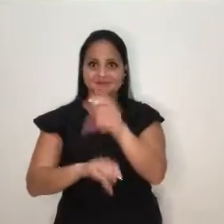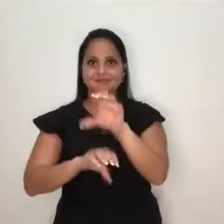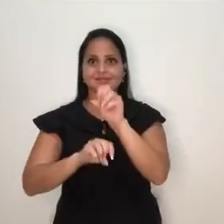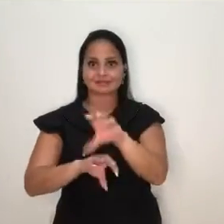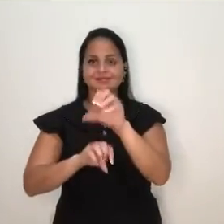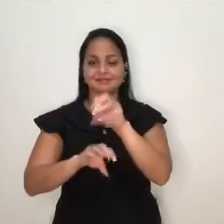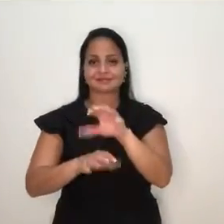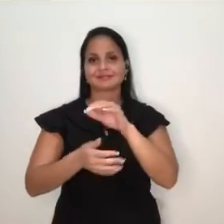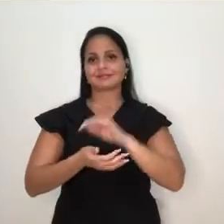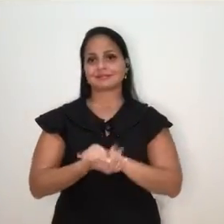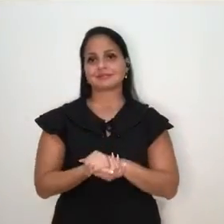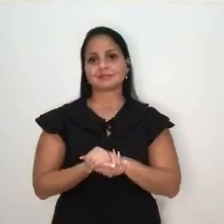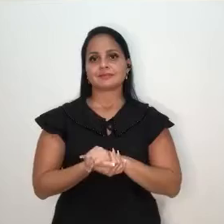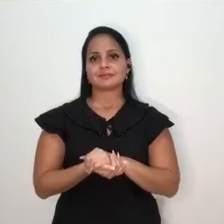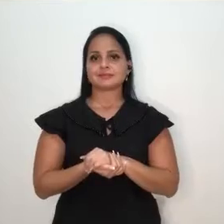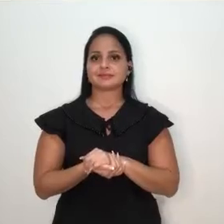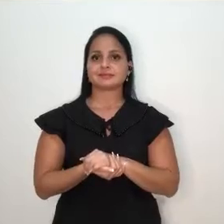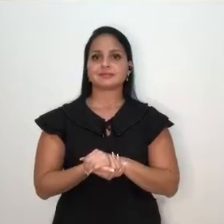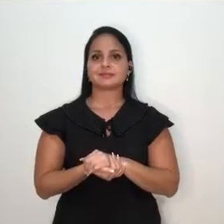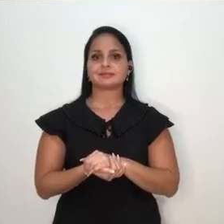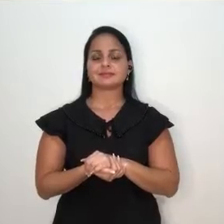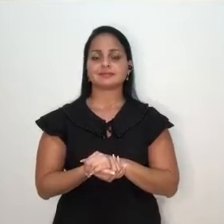né?